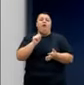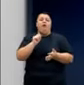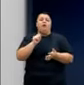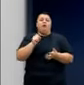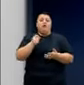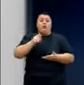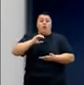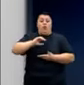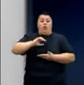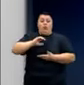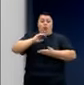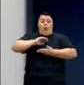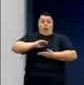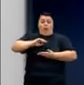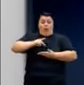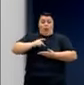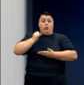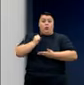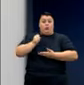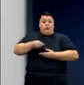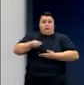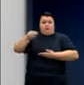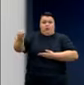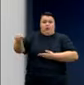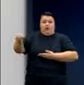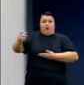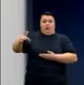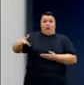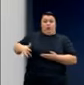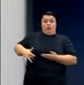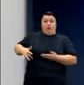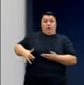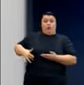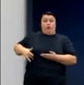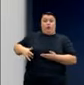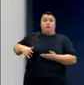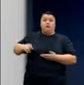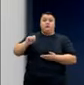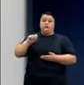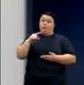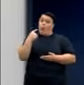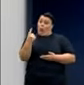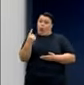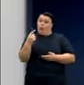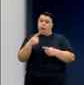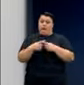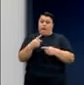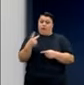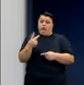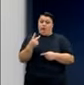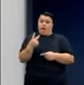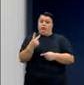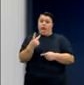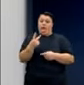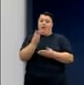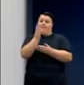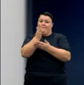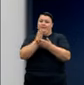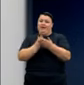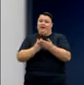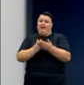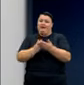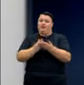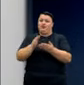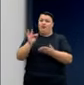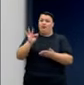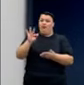um doador vivo? Os rins, um dos rins, né, que nós temos dois, parte do fígado, parte